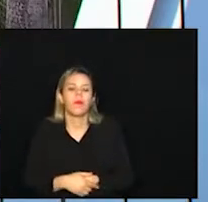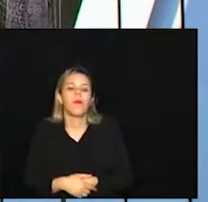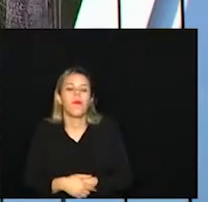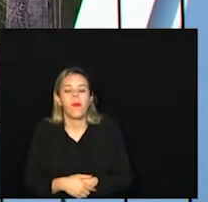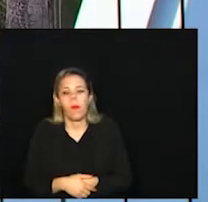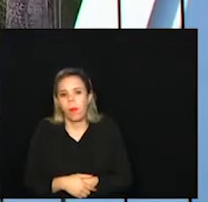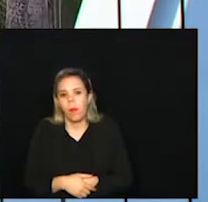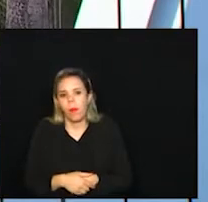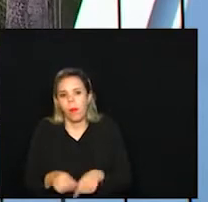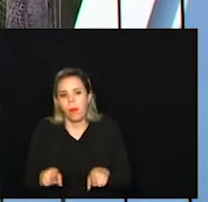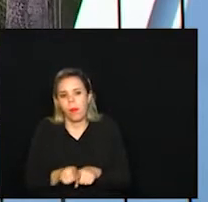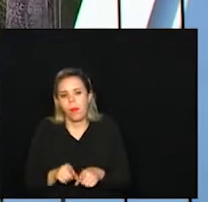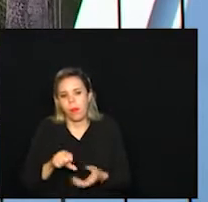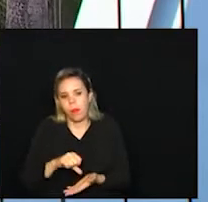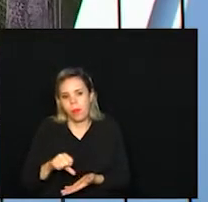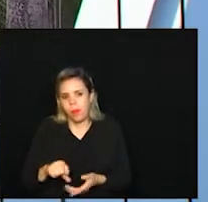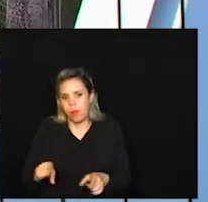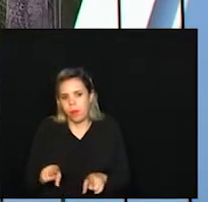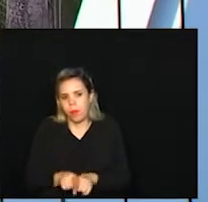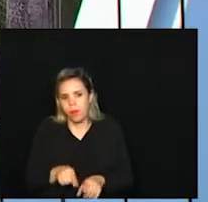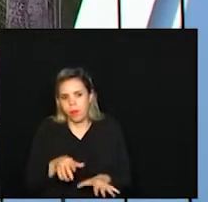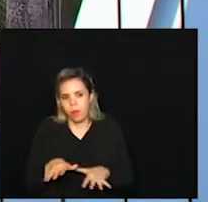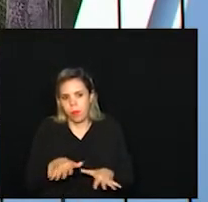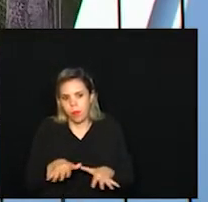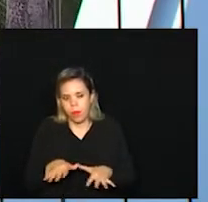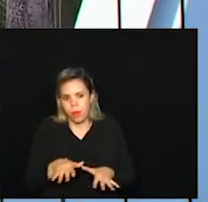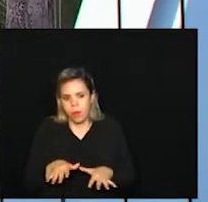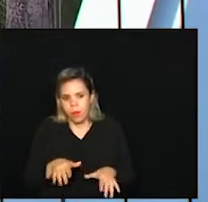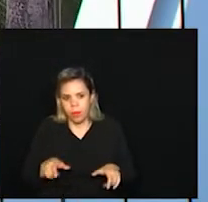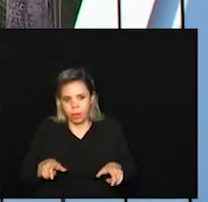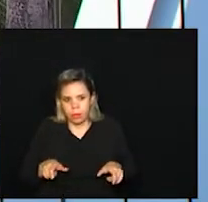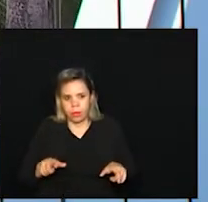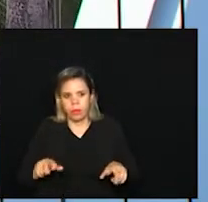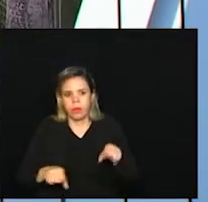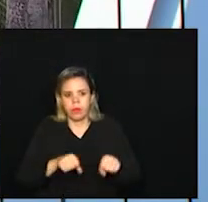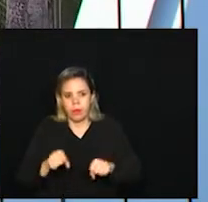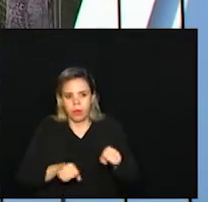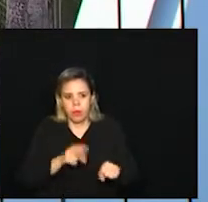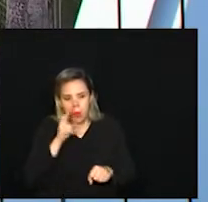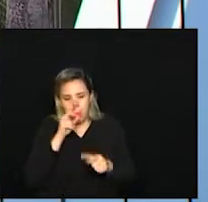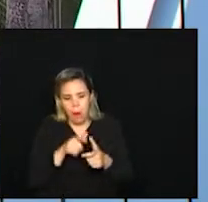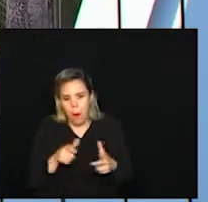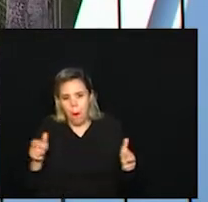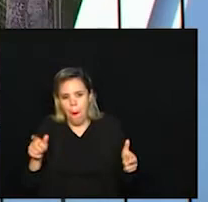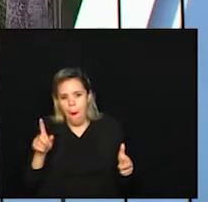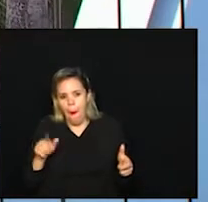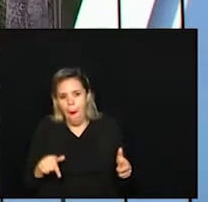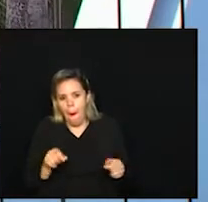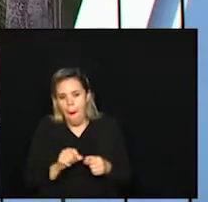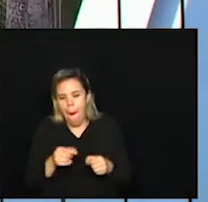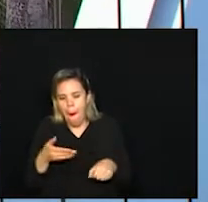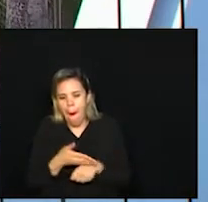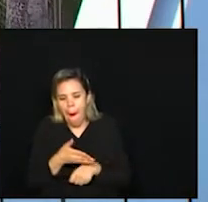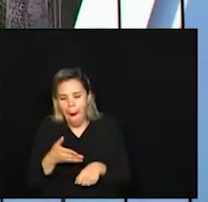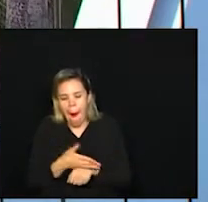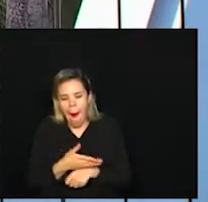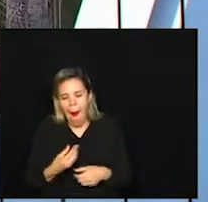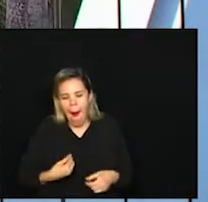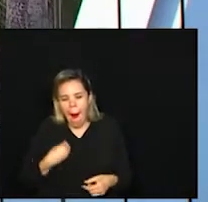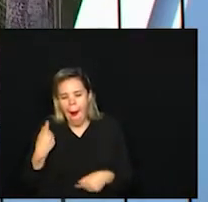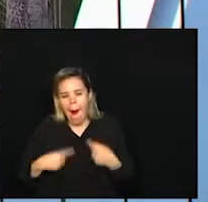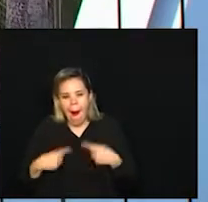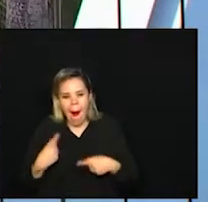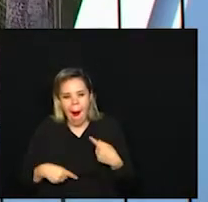Além disso naquela região tem um movimento ciclo ativista muito forte tão isso faz com que eles estejam